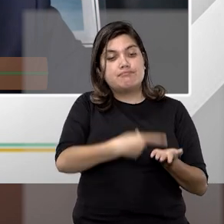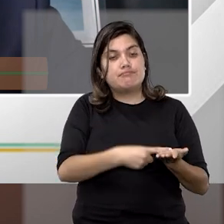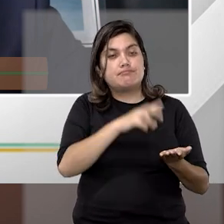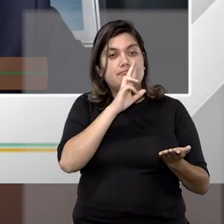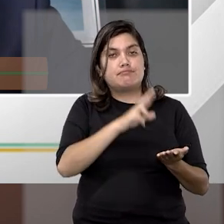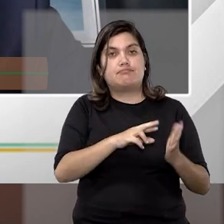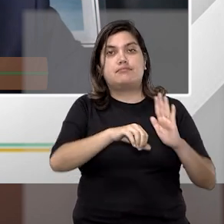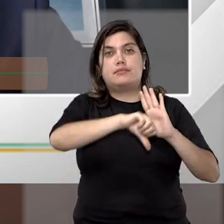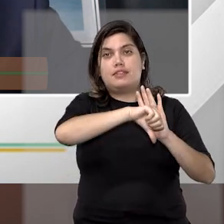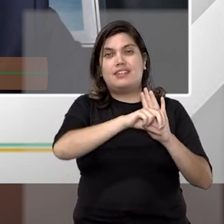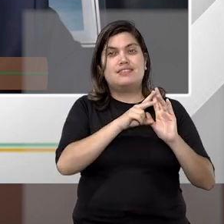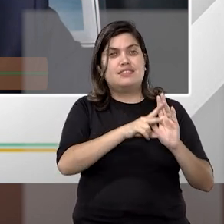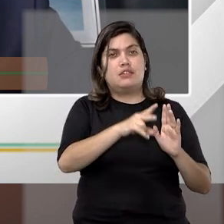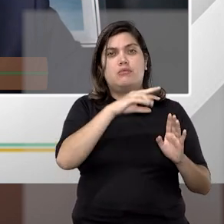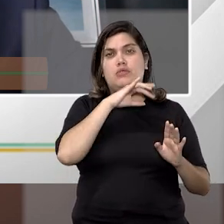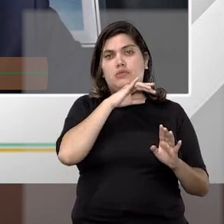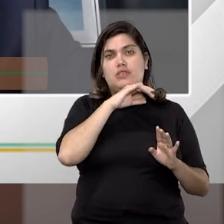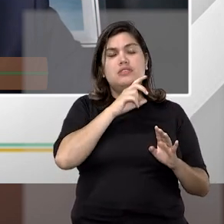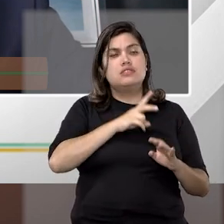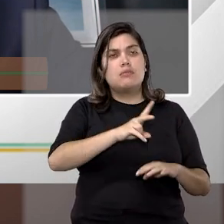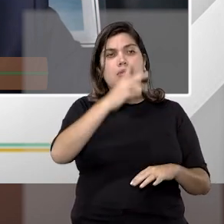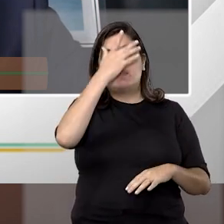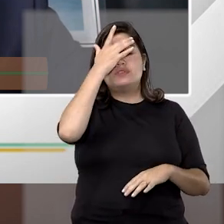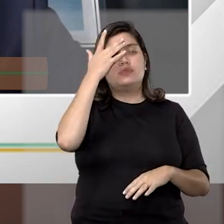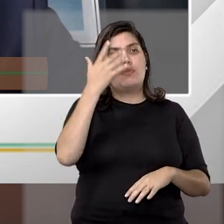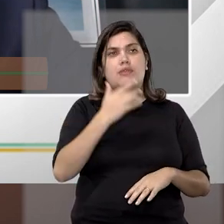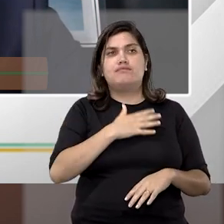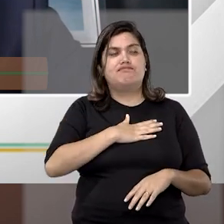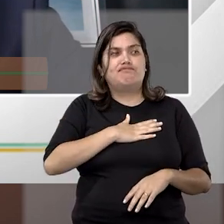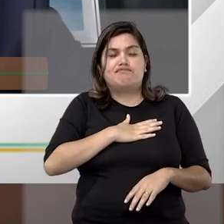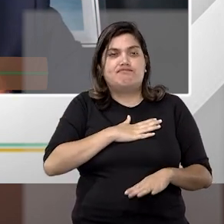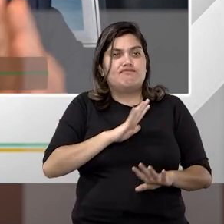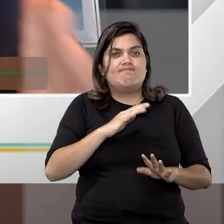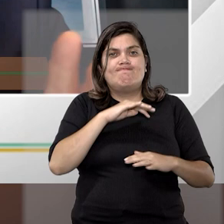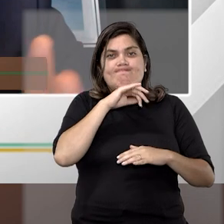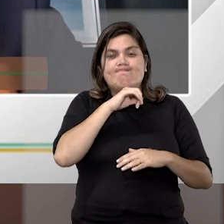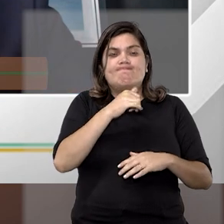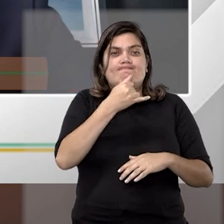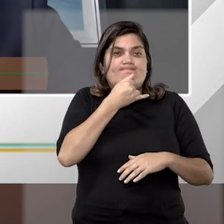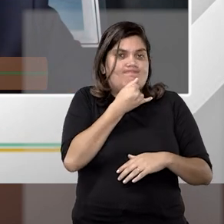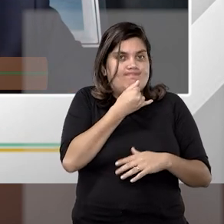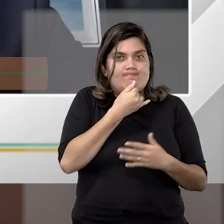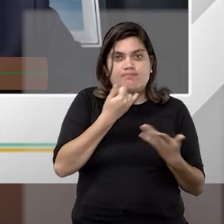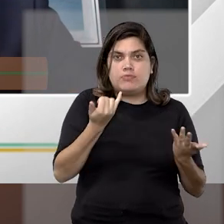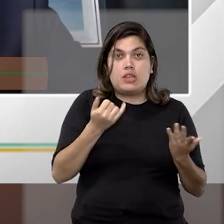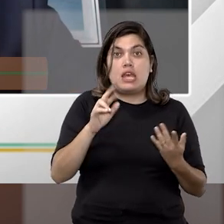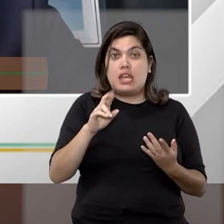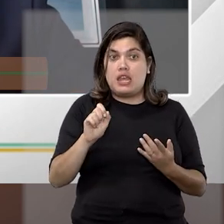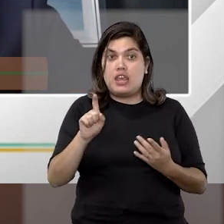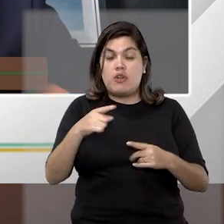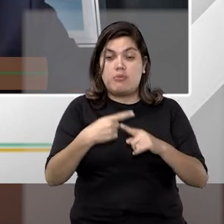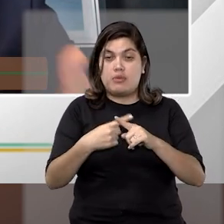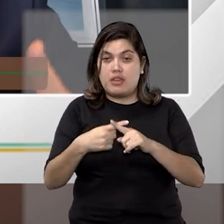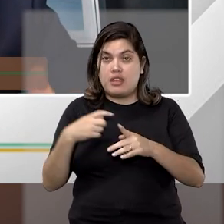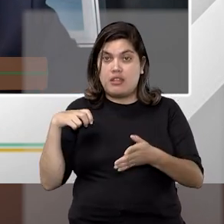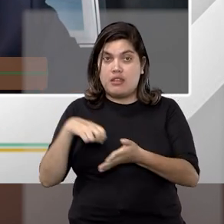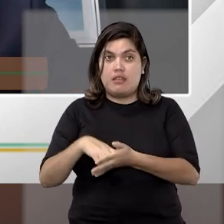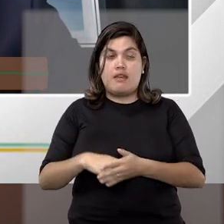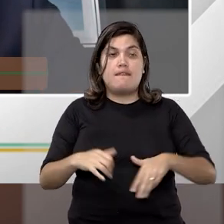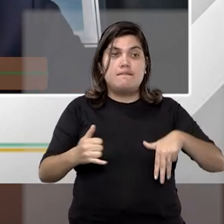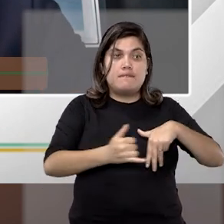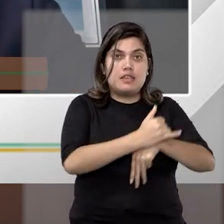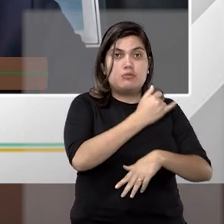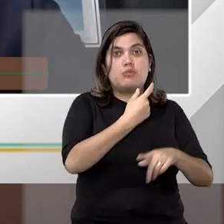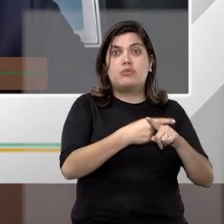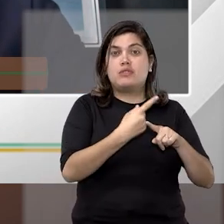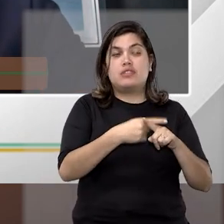a uma sentença penal é sempre sempre alguém vai sair de contente às vezes até as duas pessoas vão ser esconder o réu porque